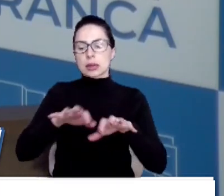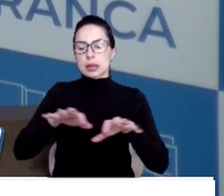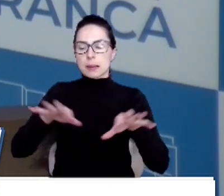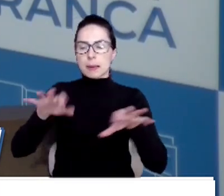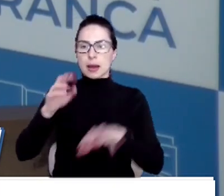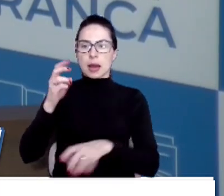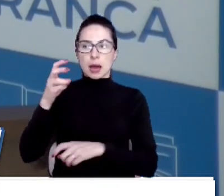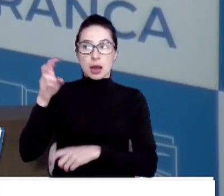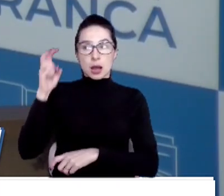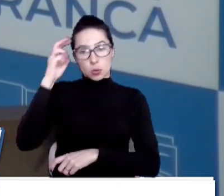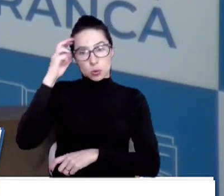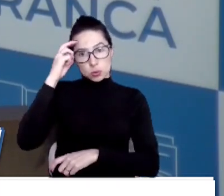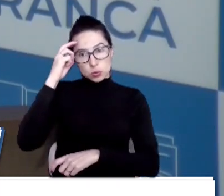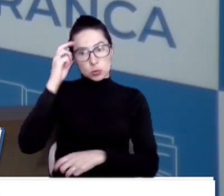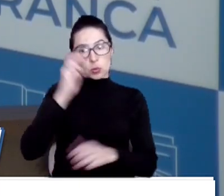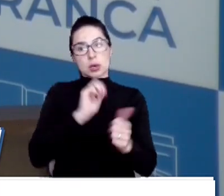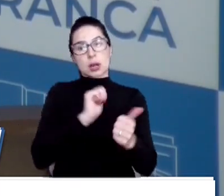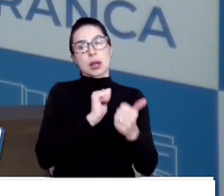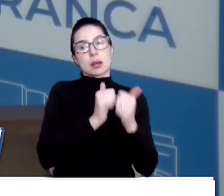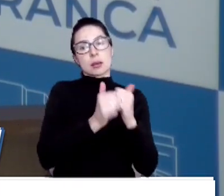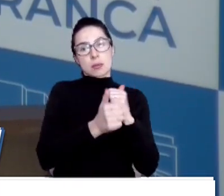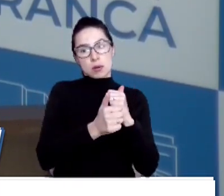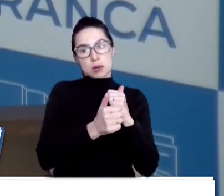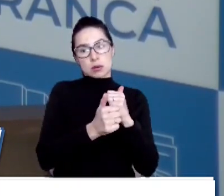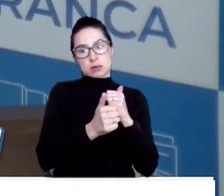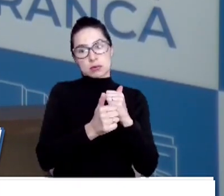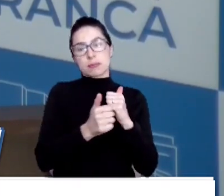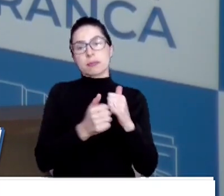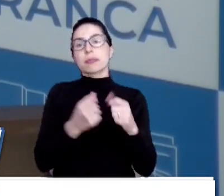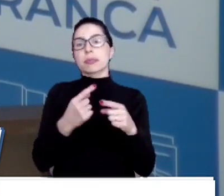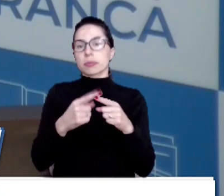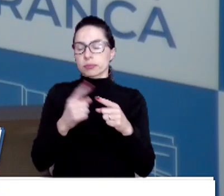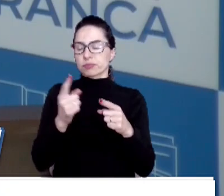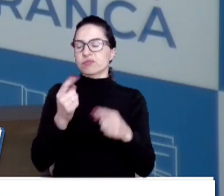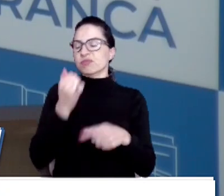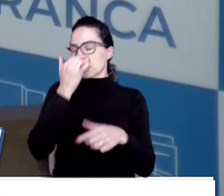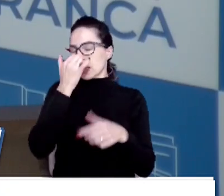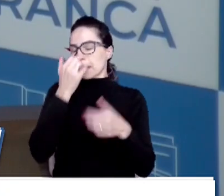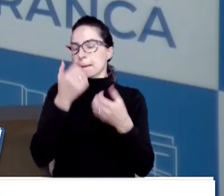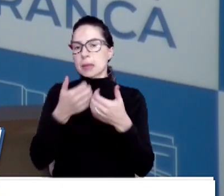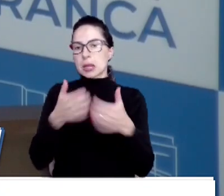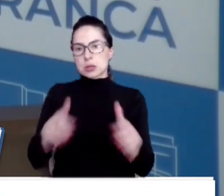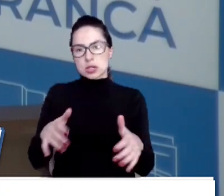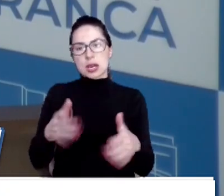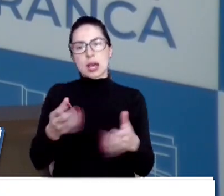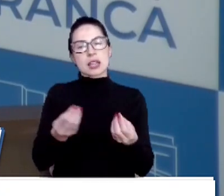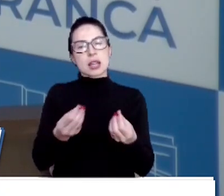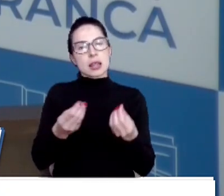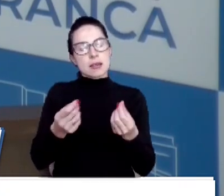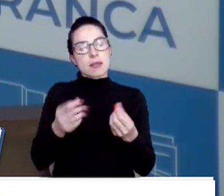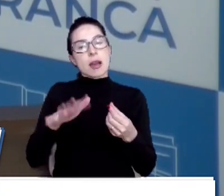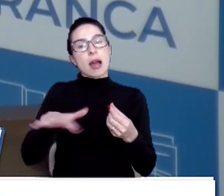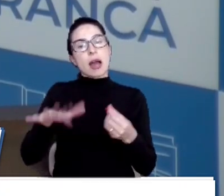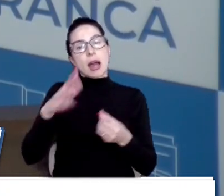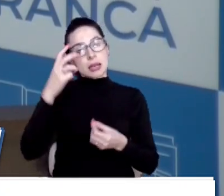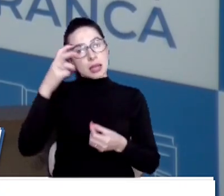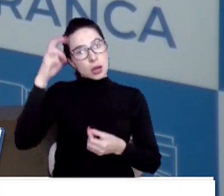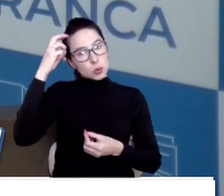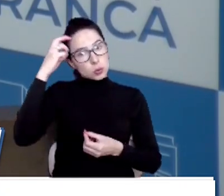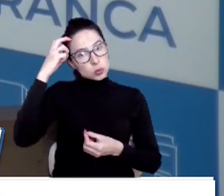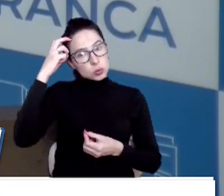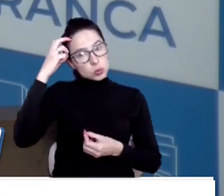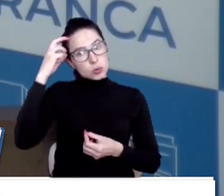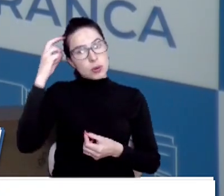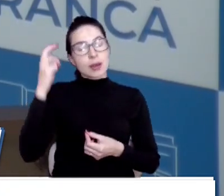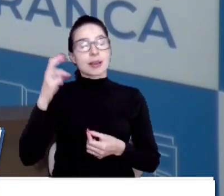cultura do esporte Porque isso tem prejudicado sensivelmente a área da cultura e